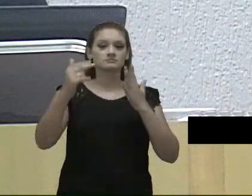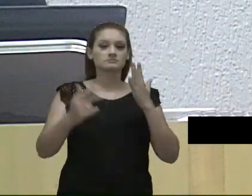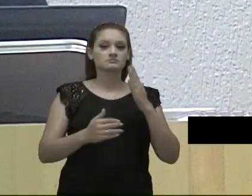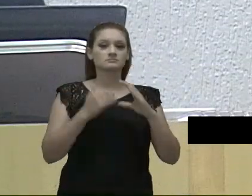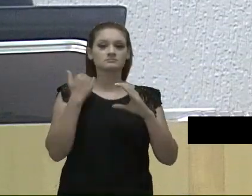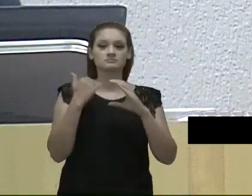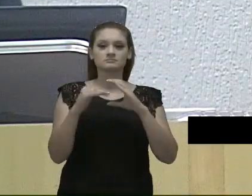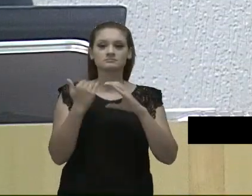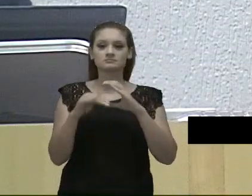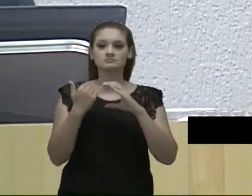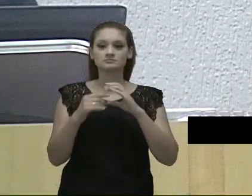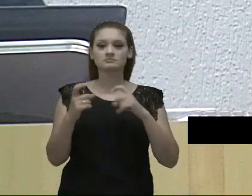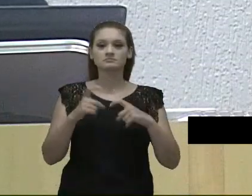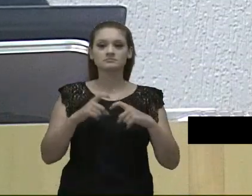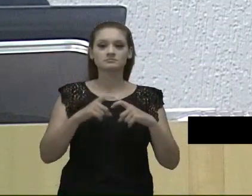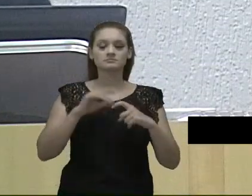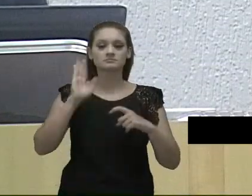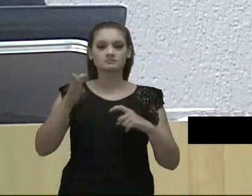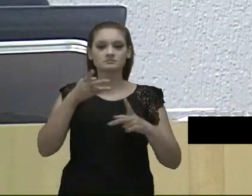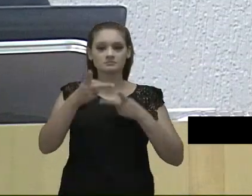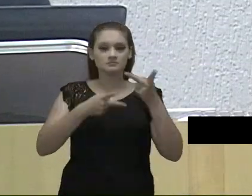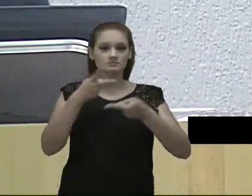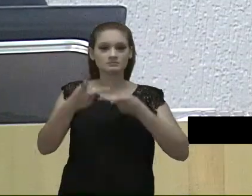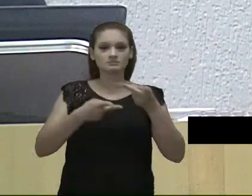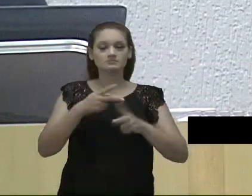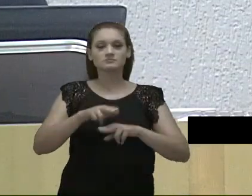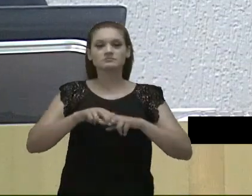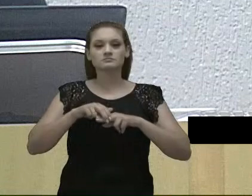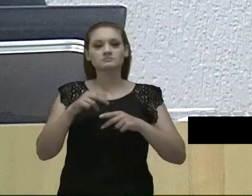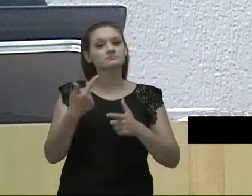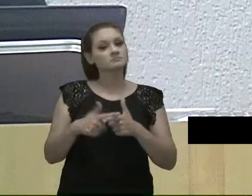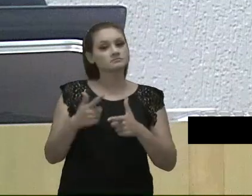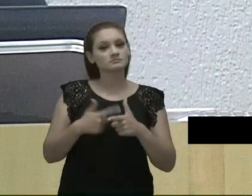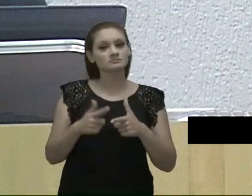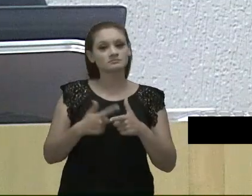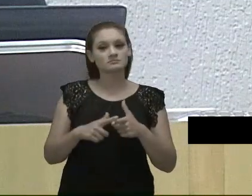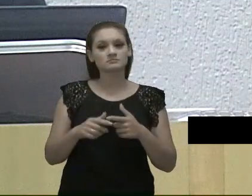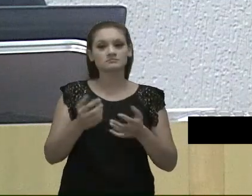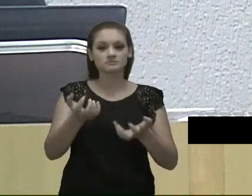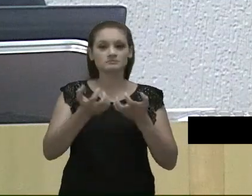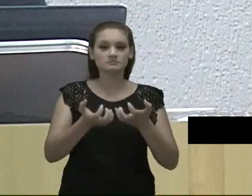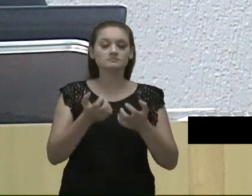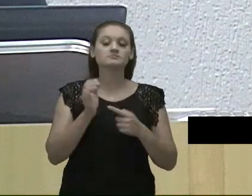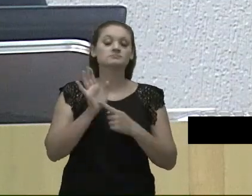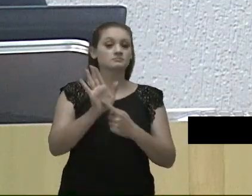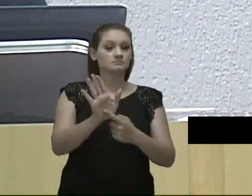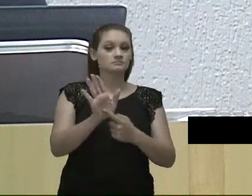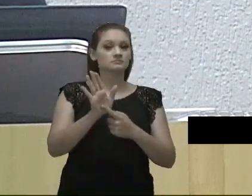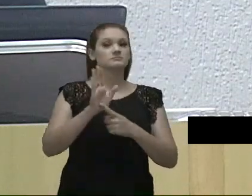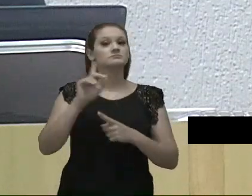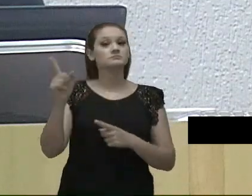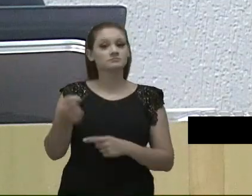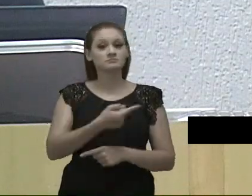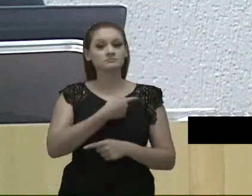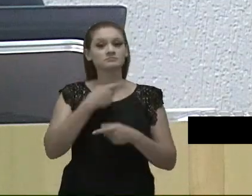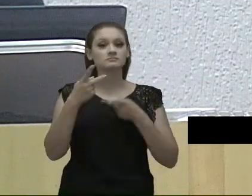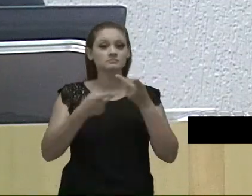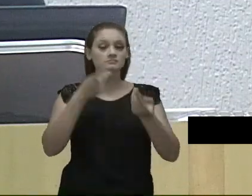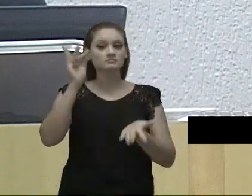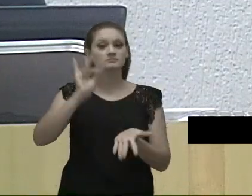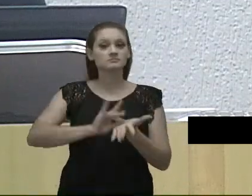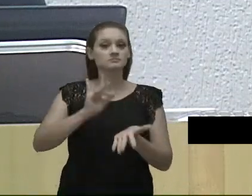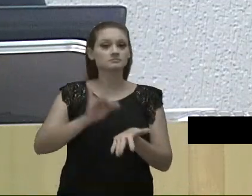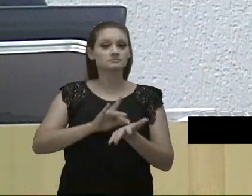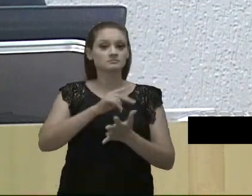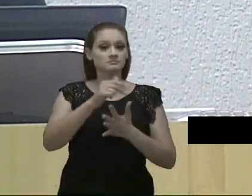de médicos dizendo que já falaram com a senhora sobre esses problemas. Tá? Eu queria deixar registrado aqui que a gente precisa falar a verdade.